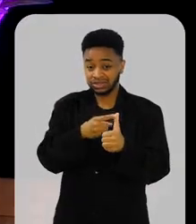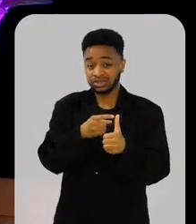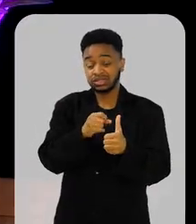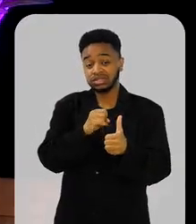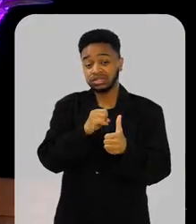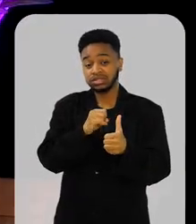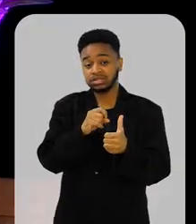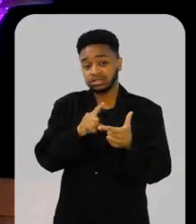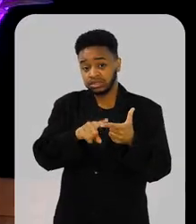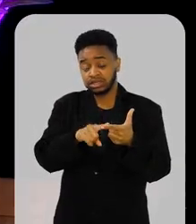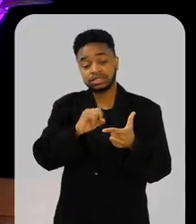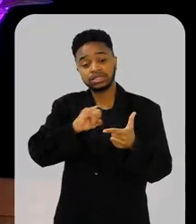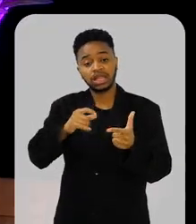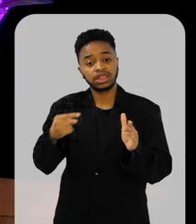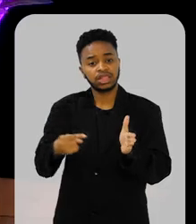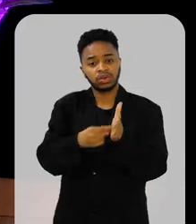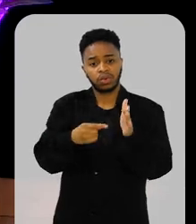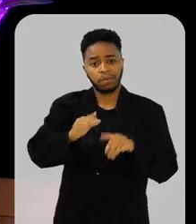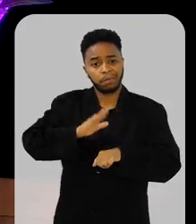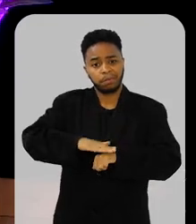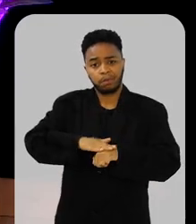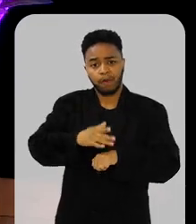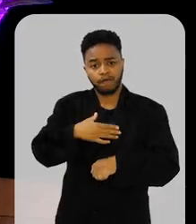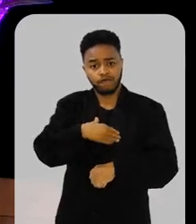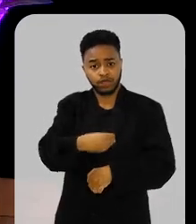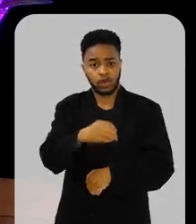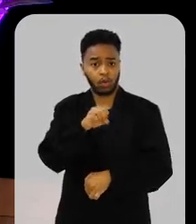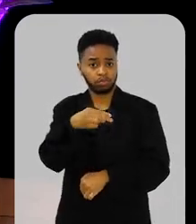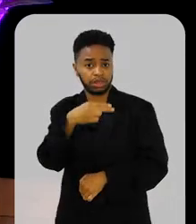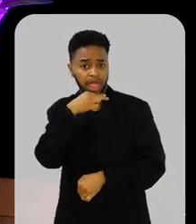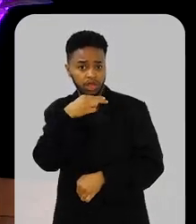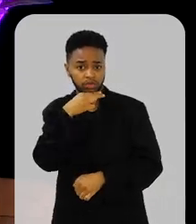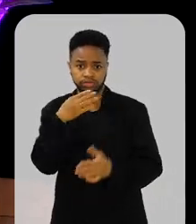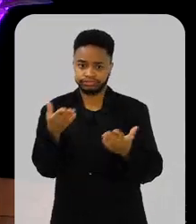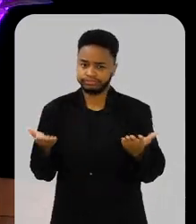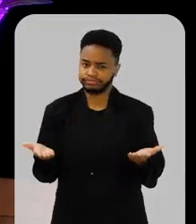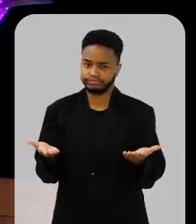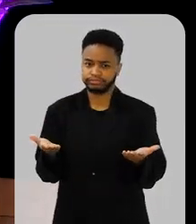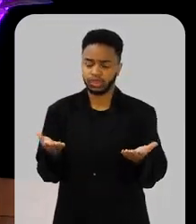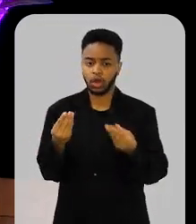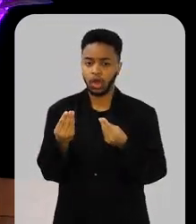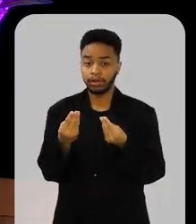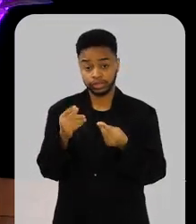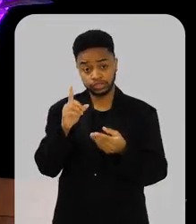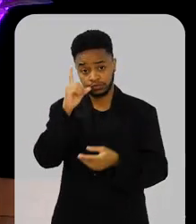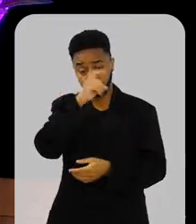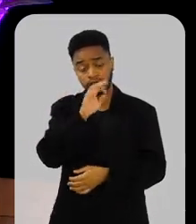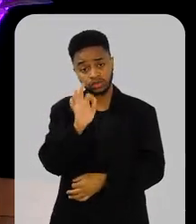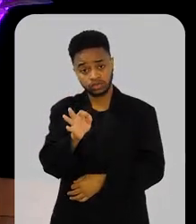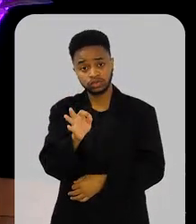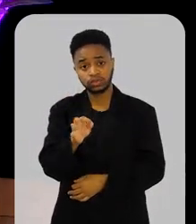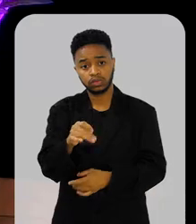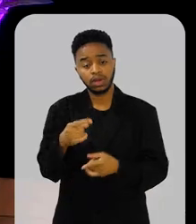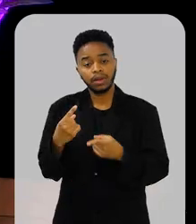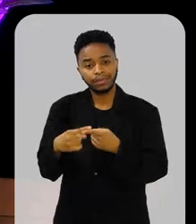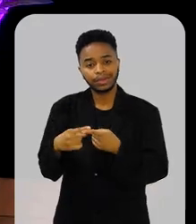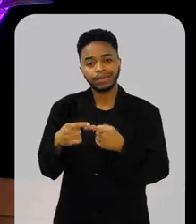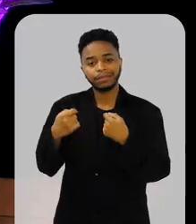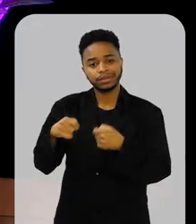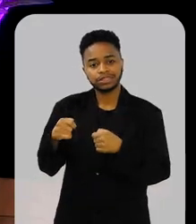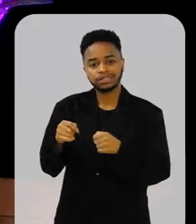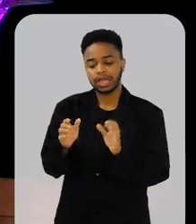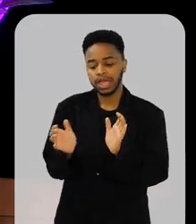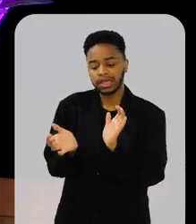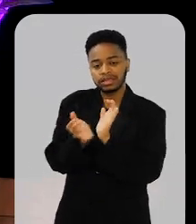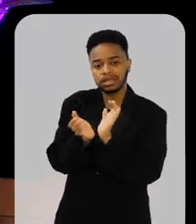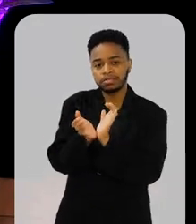filho, existe o filho, tá? É difícil, você tem que ser